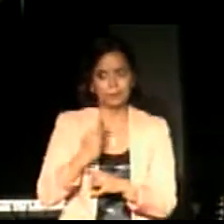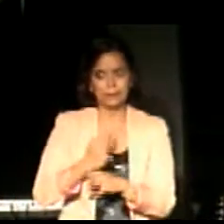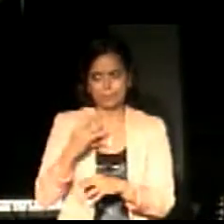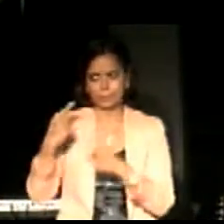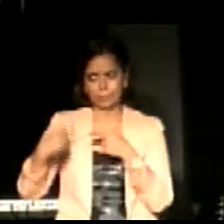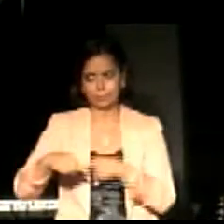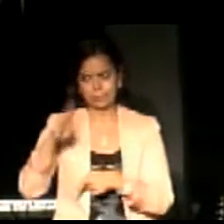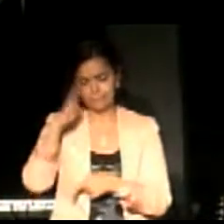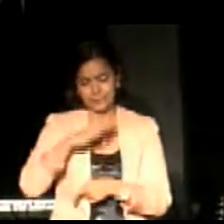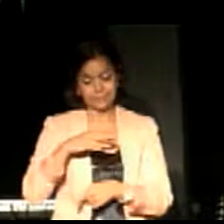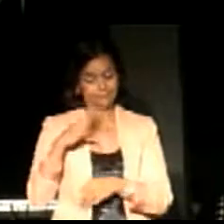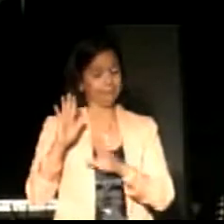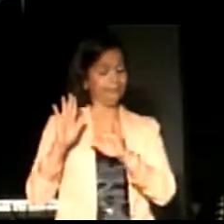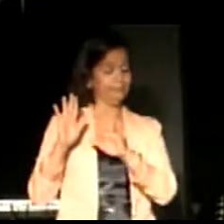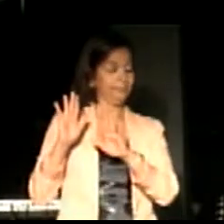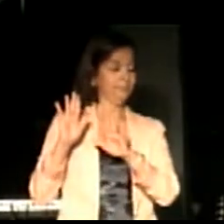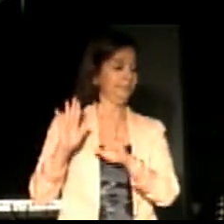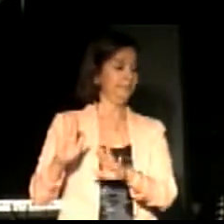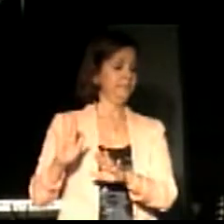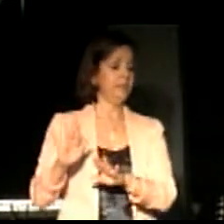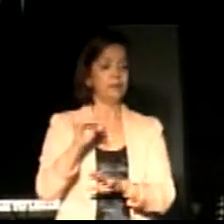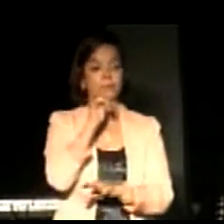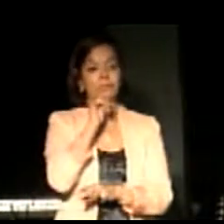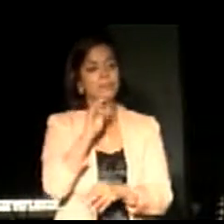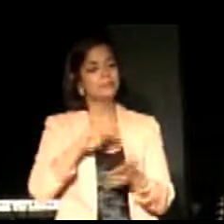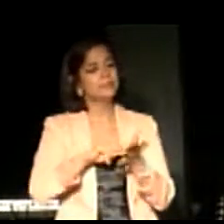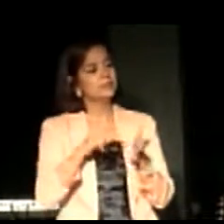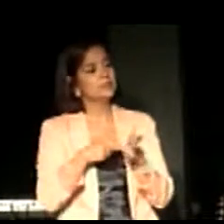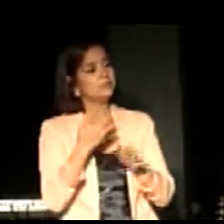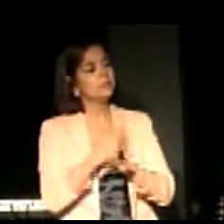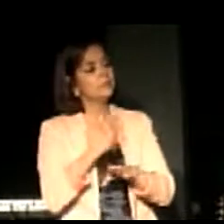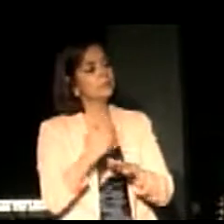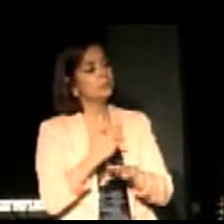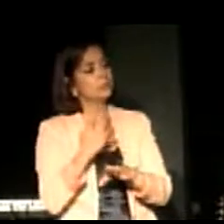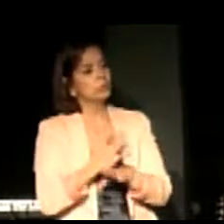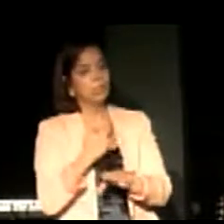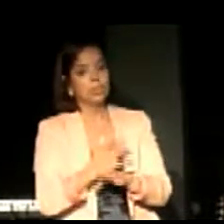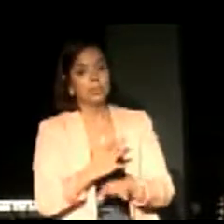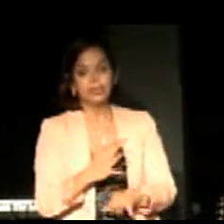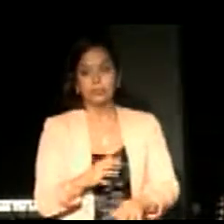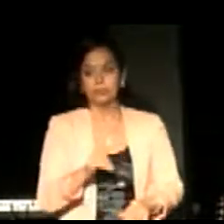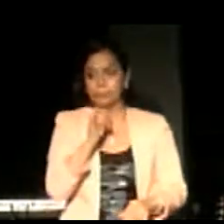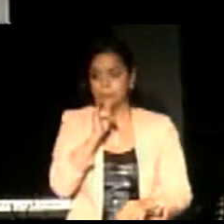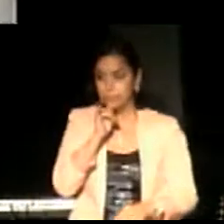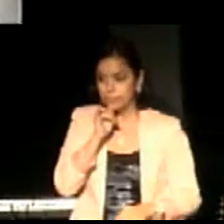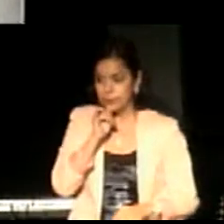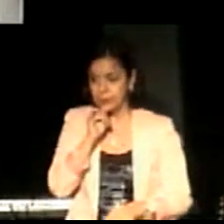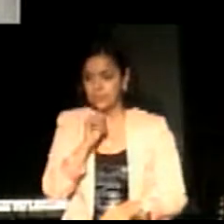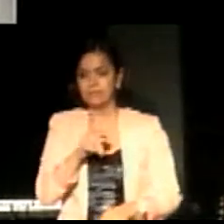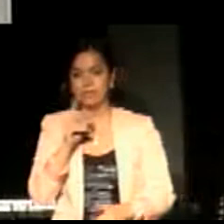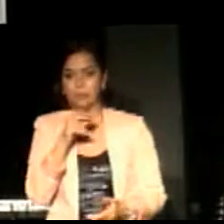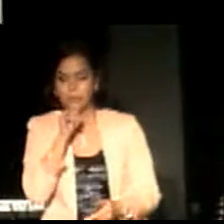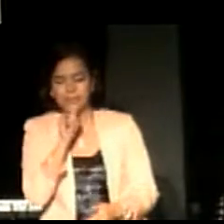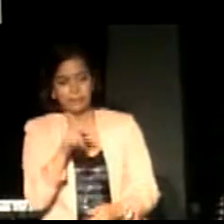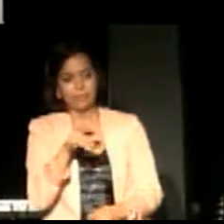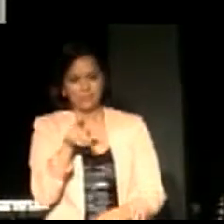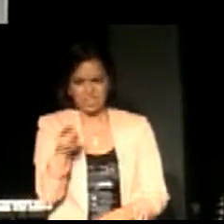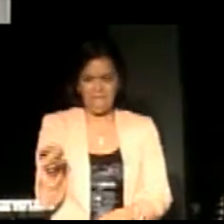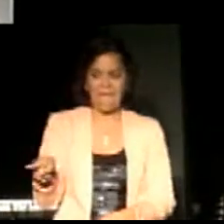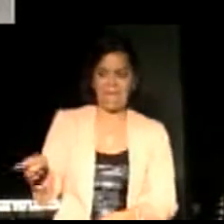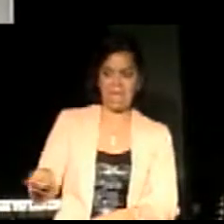mal. Significa, ser tolerante aí significa abster-se de condenar o